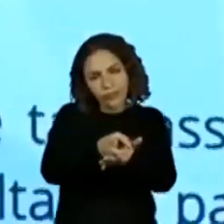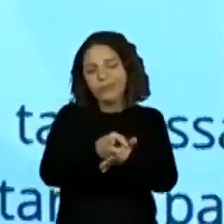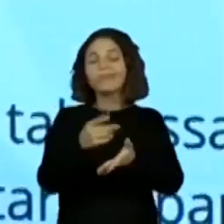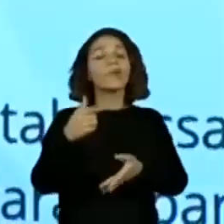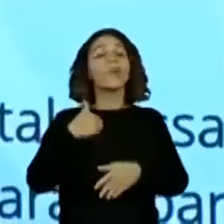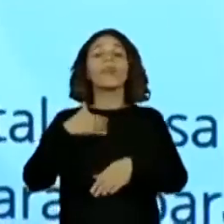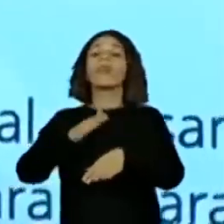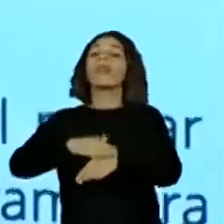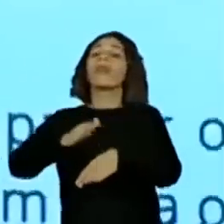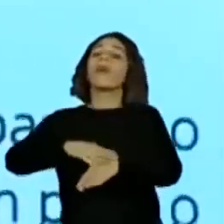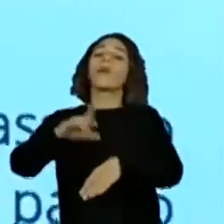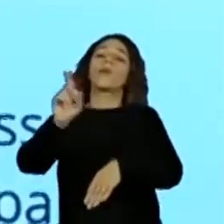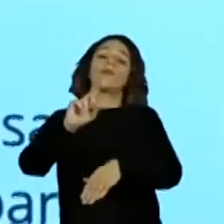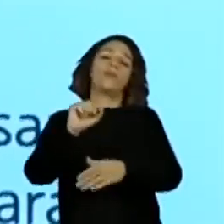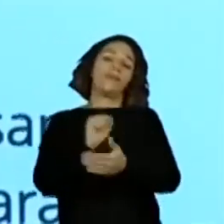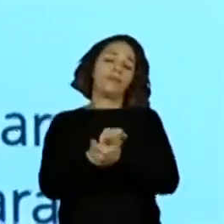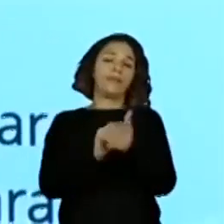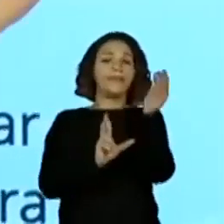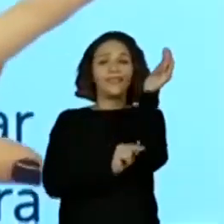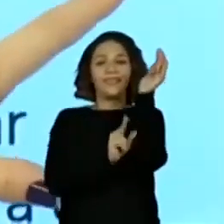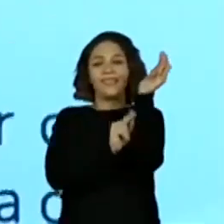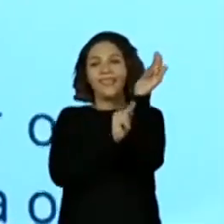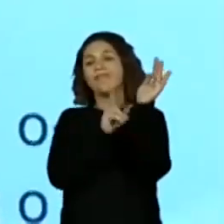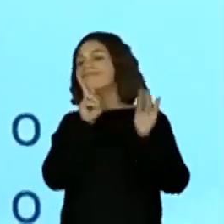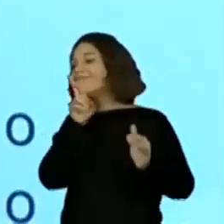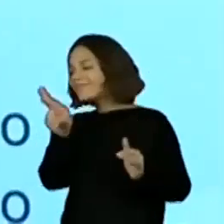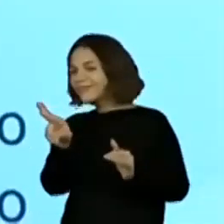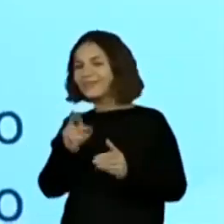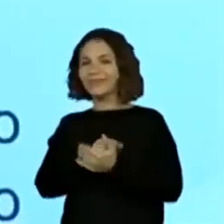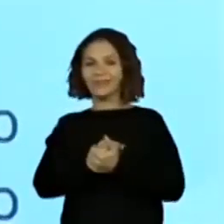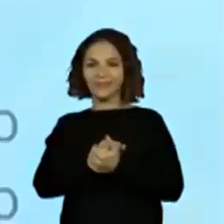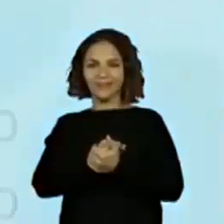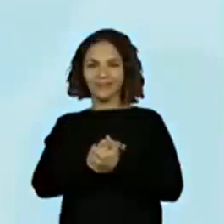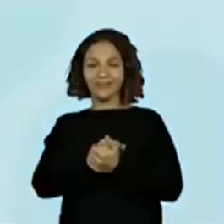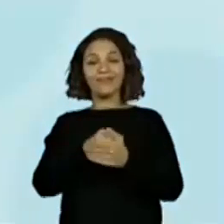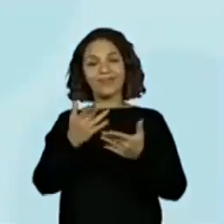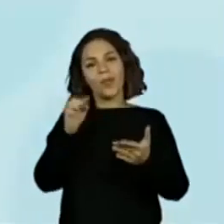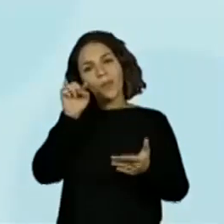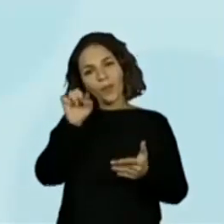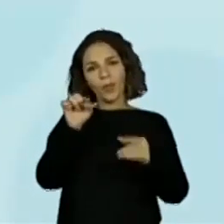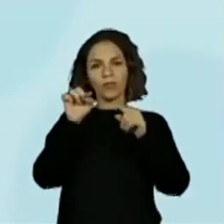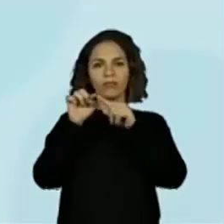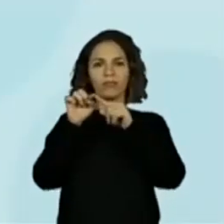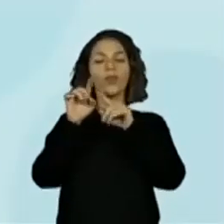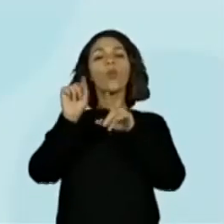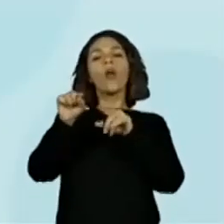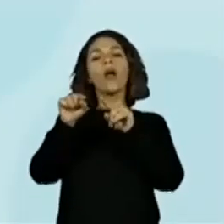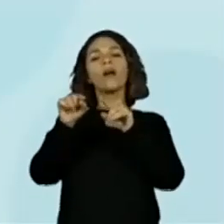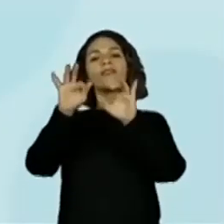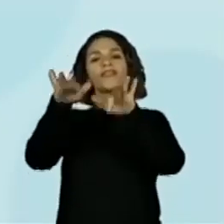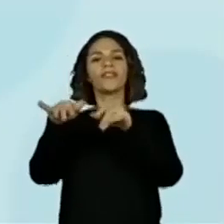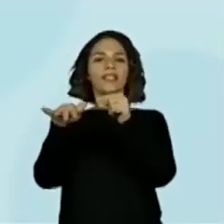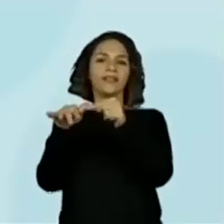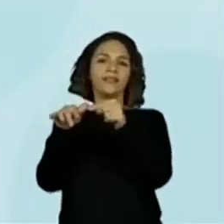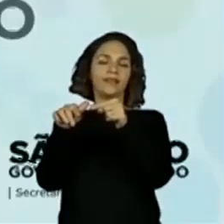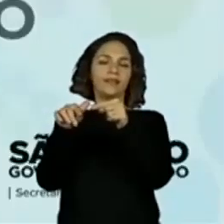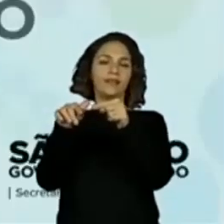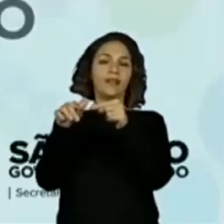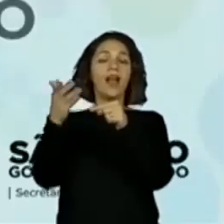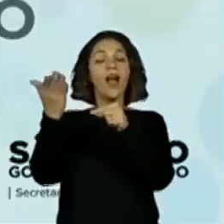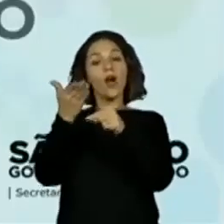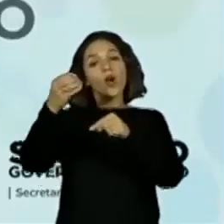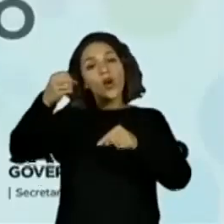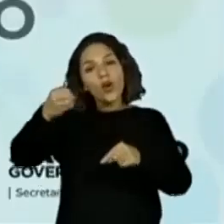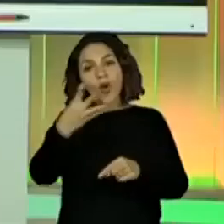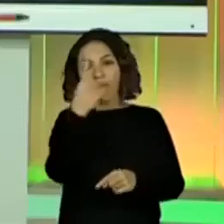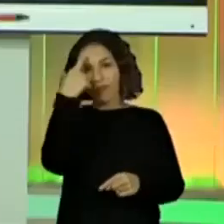tempo. Respondeu a cigarra. Olha lá, pontinho final, afirmando, ela vai abrir